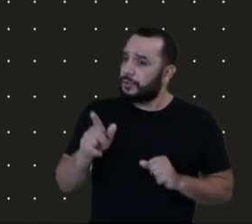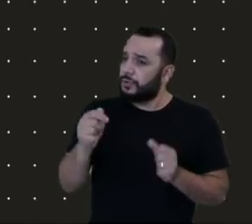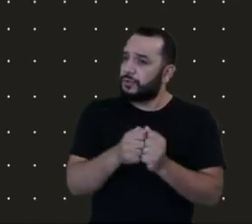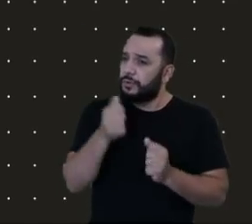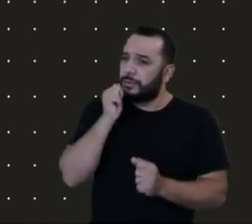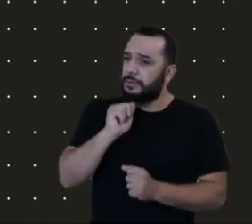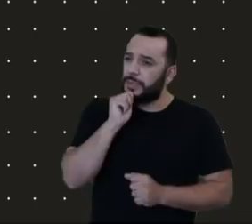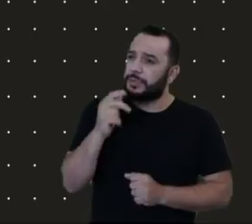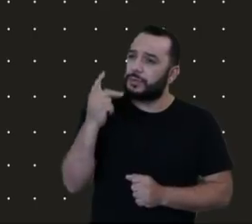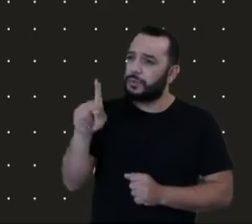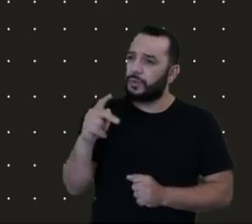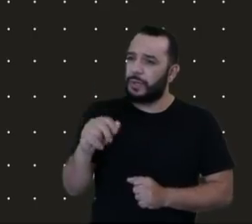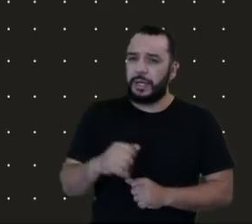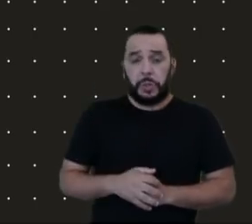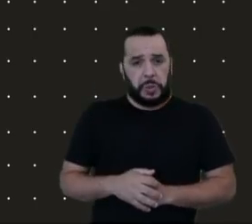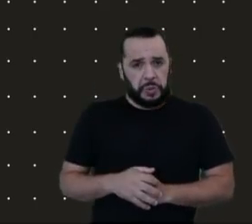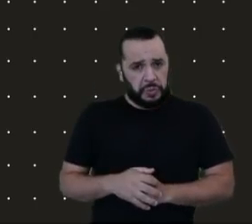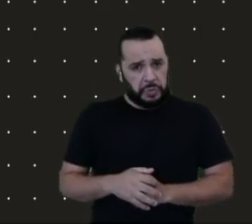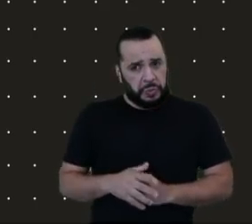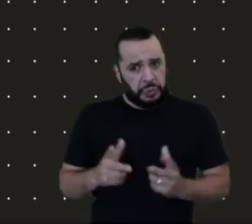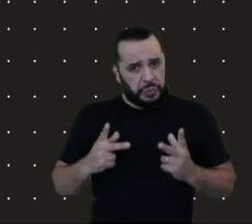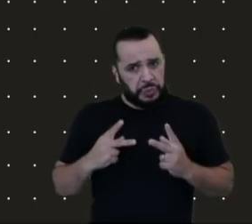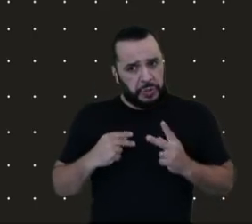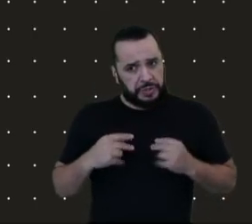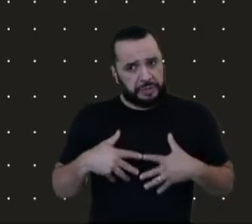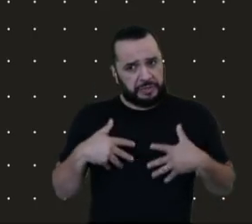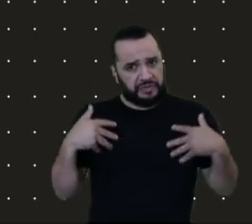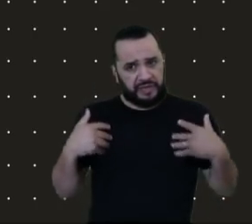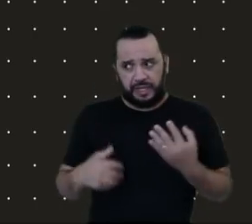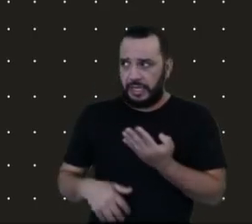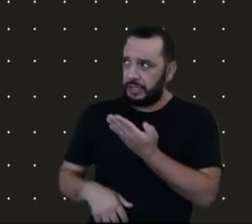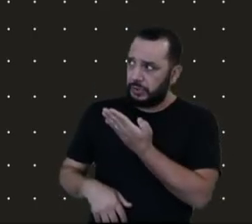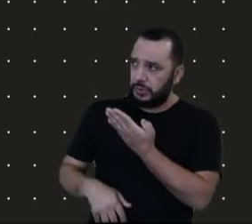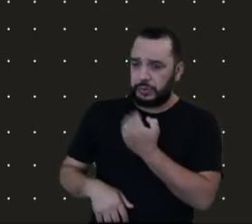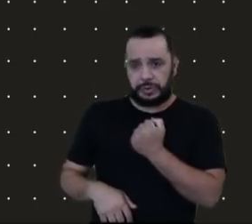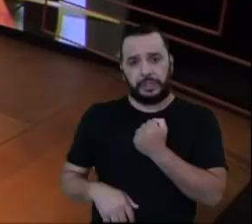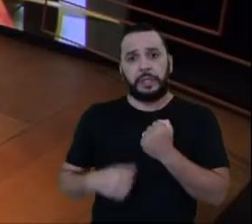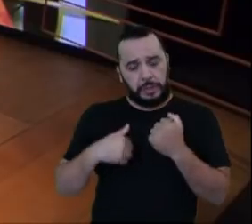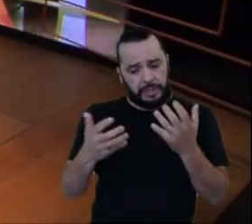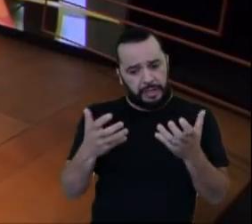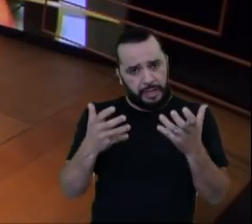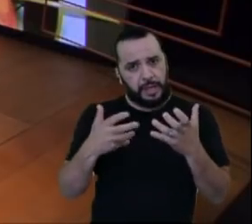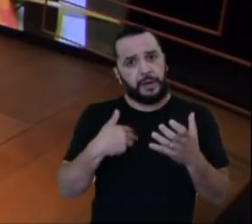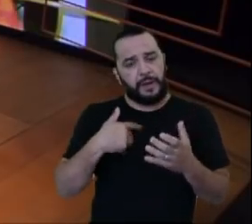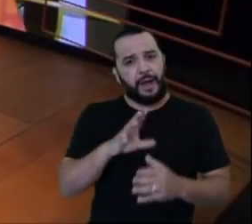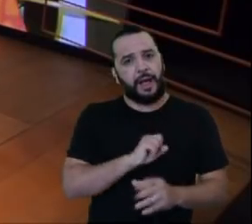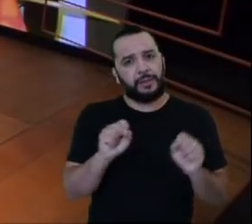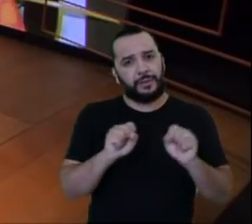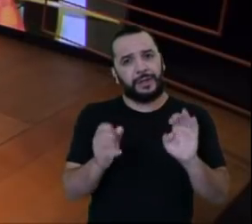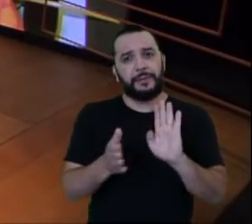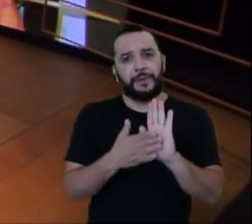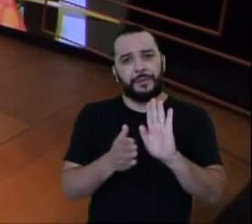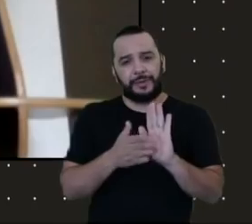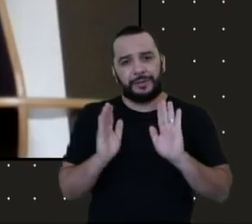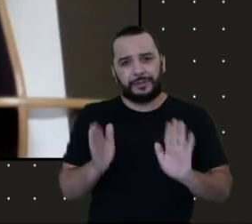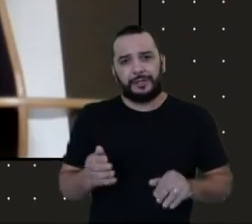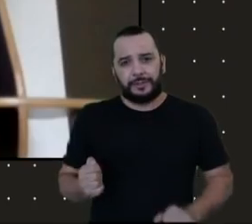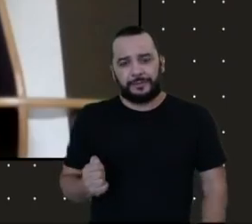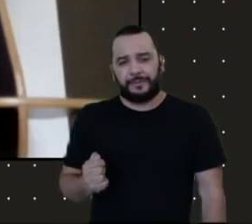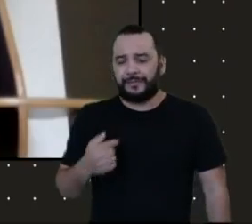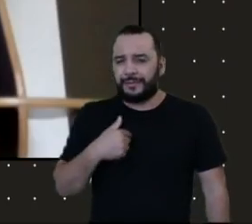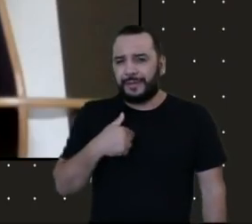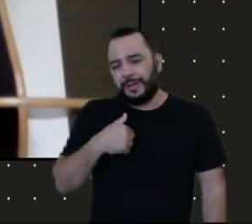Lispector, quanto da Lia Luft. E ele me procurou um dia dizendo assim: Beth, você não gostaria de ter os direitos para fazer a adaptação e dirigir o